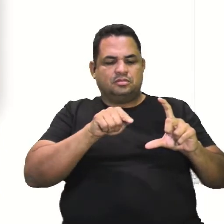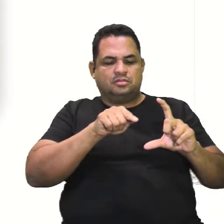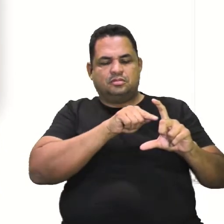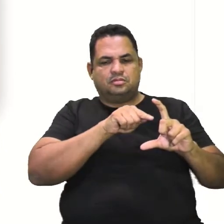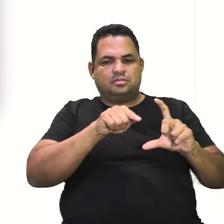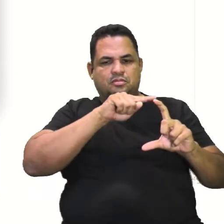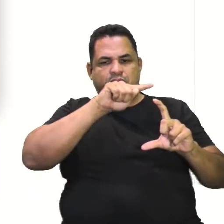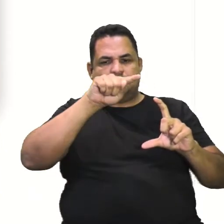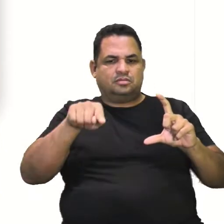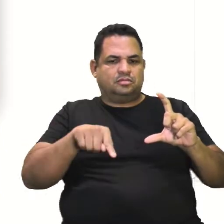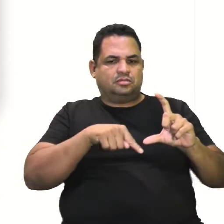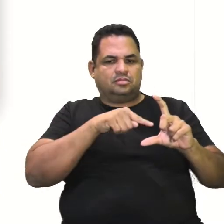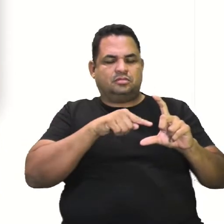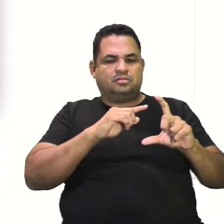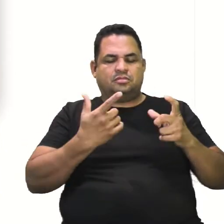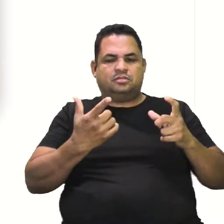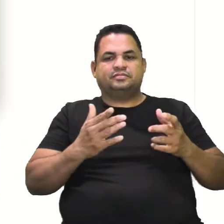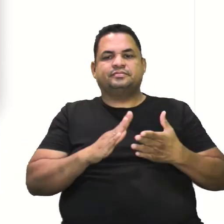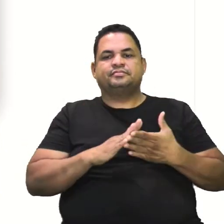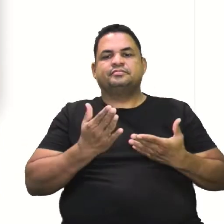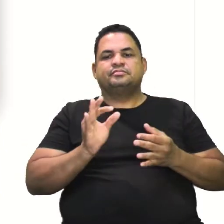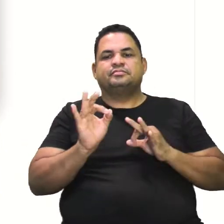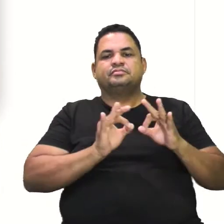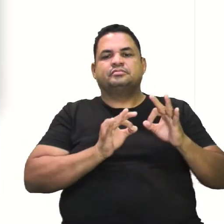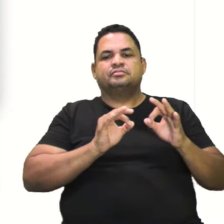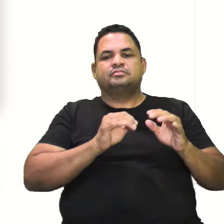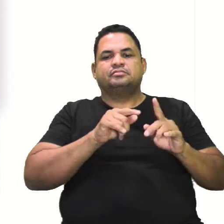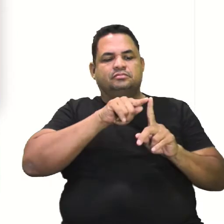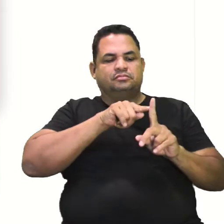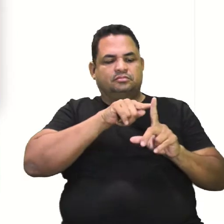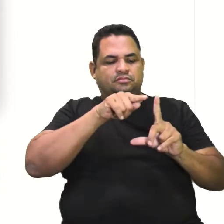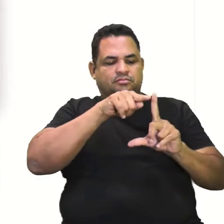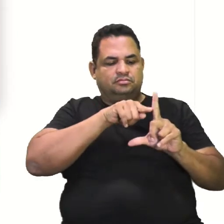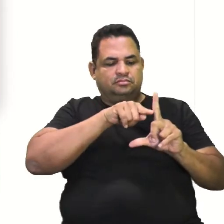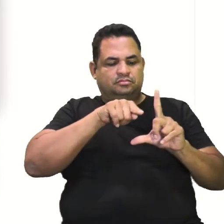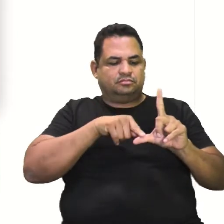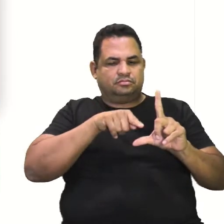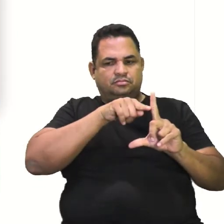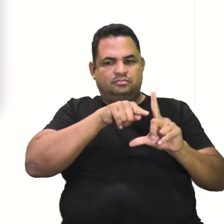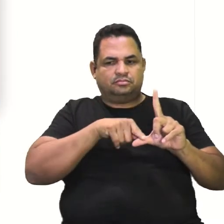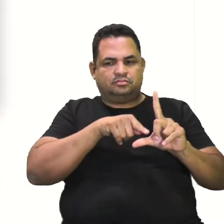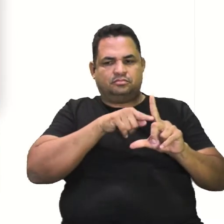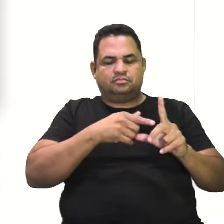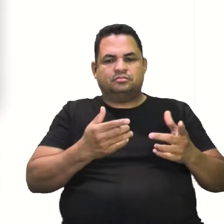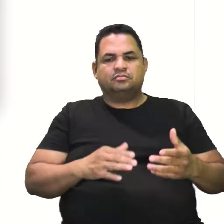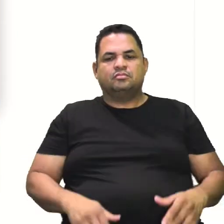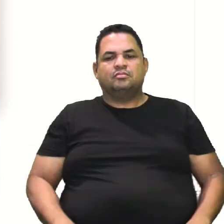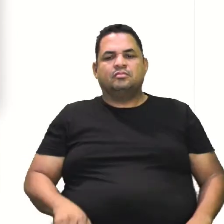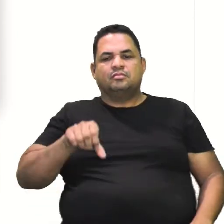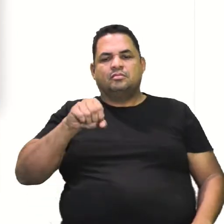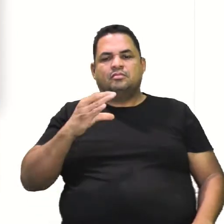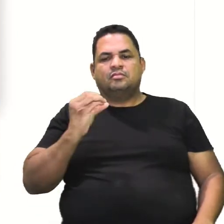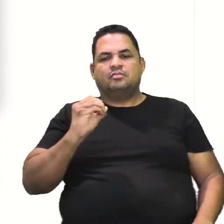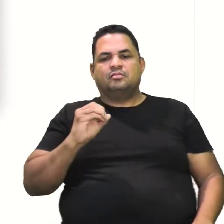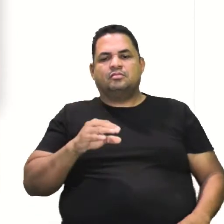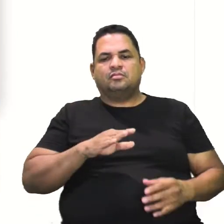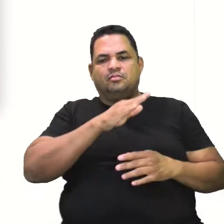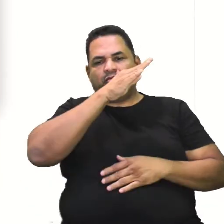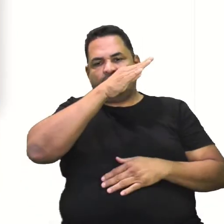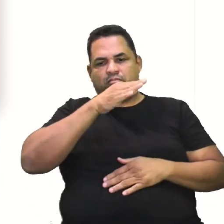até um ponto da circunferência? Toda vez aqui vai formar um ângulo de 90 graus, ou seja, uma